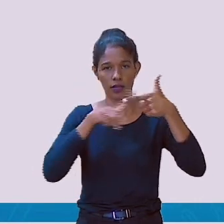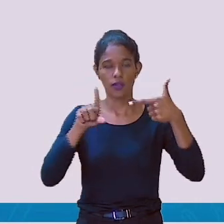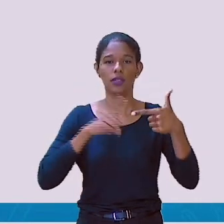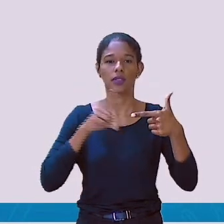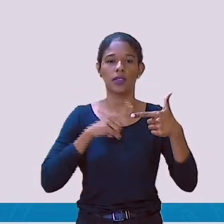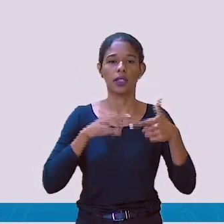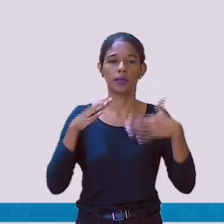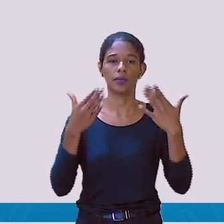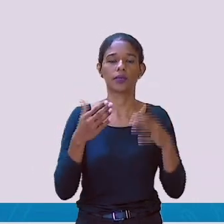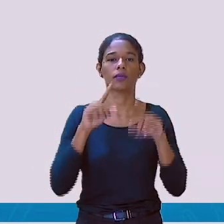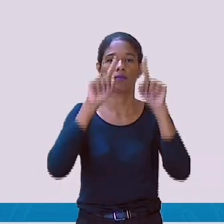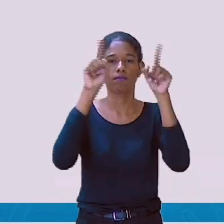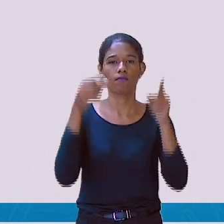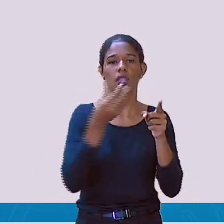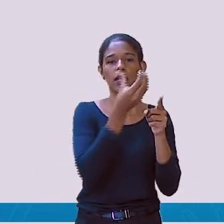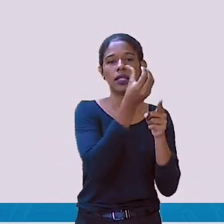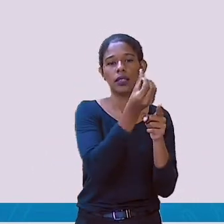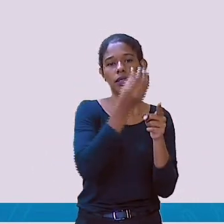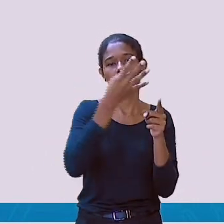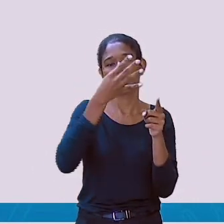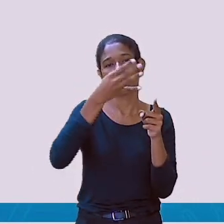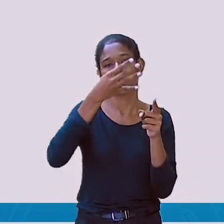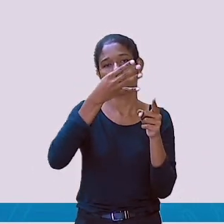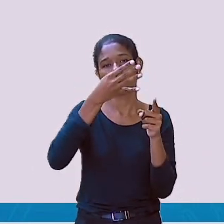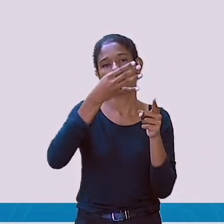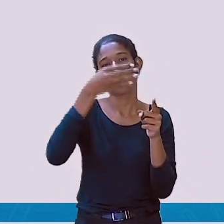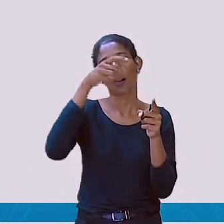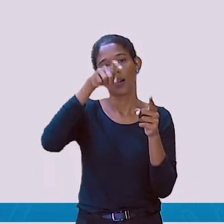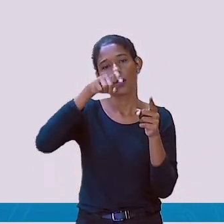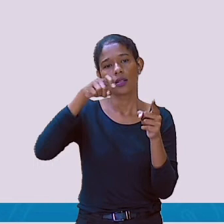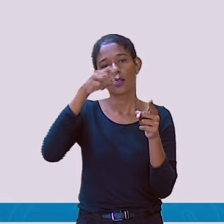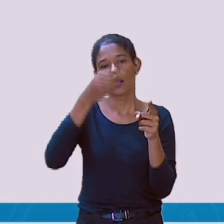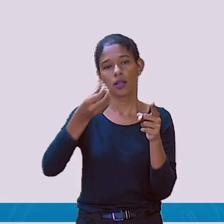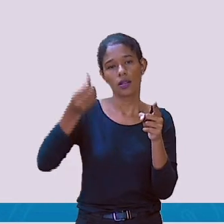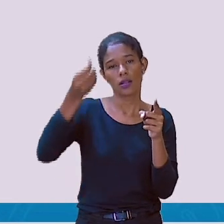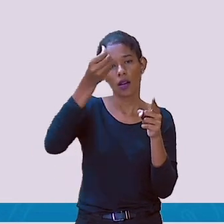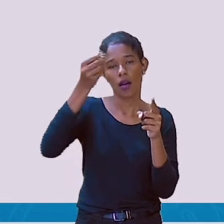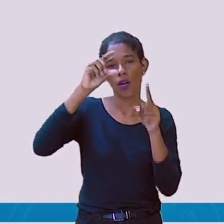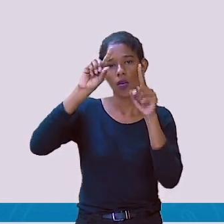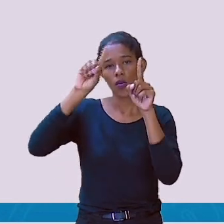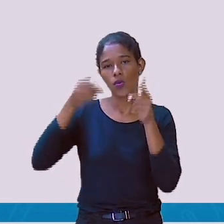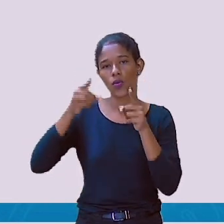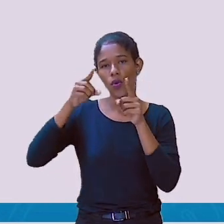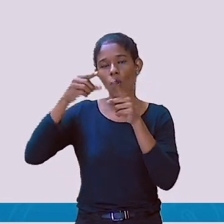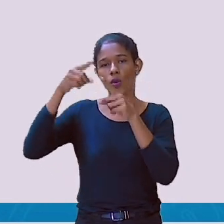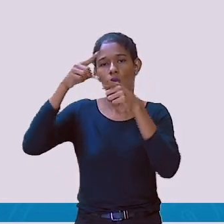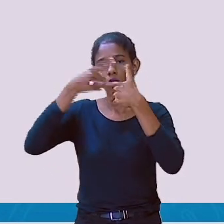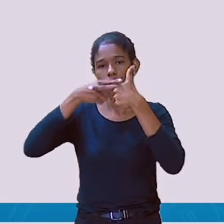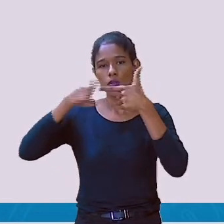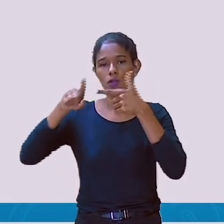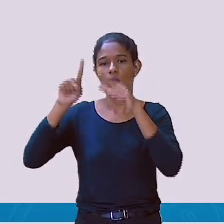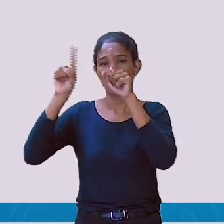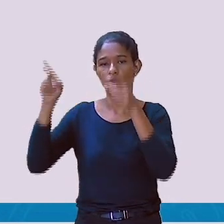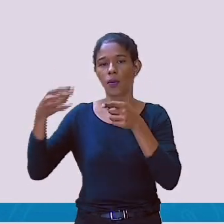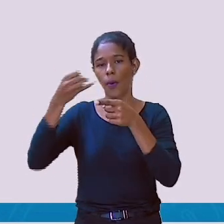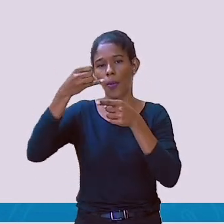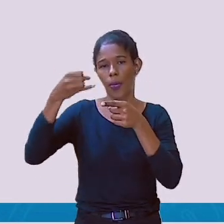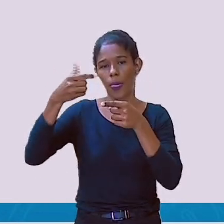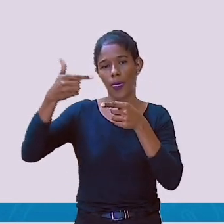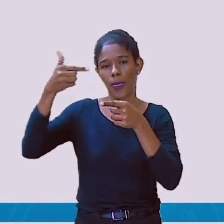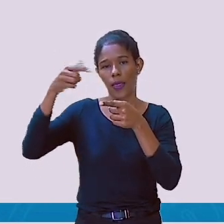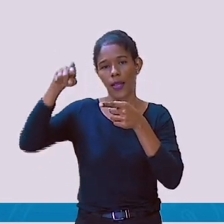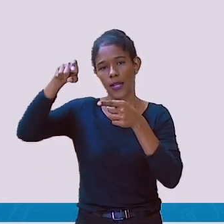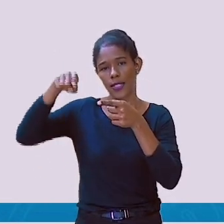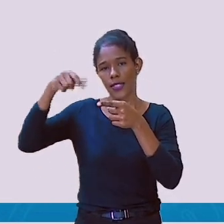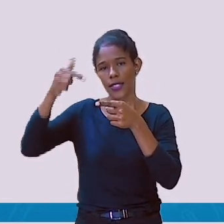64x elevado à sexta potência dividido por menos 2x elevado ao quadrado. Então, vamos lembrar que